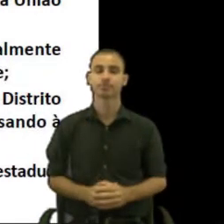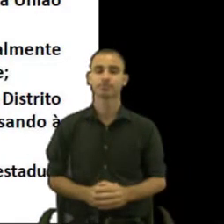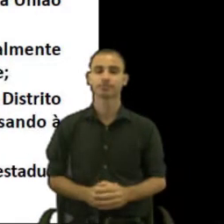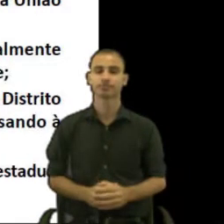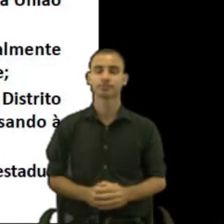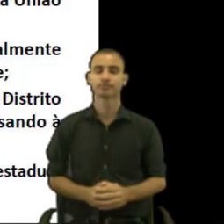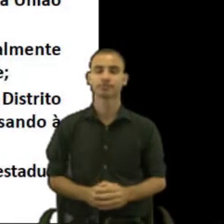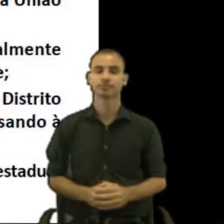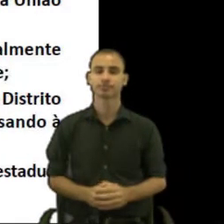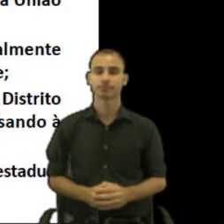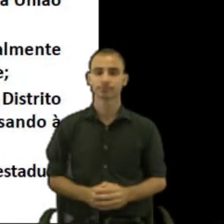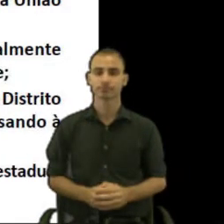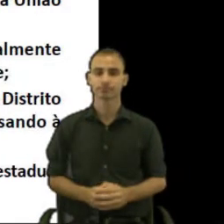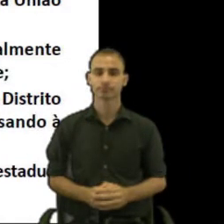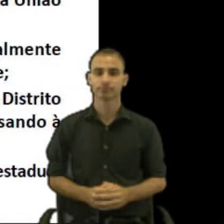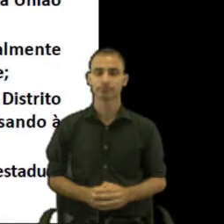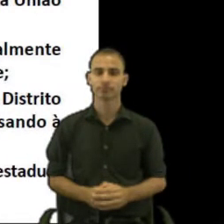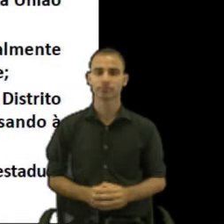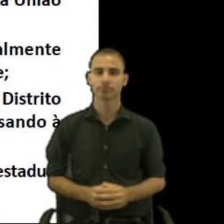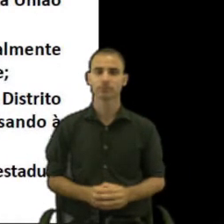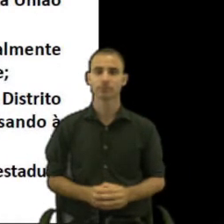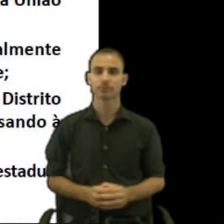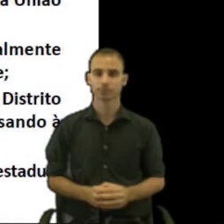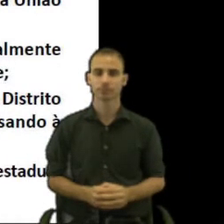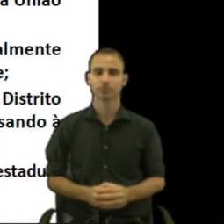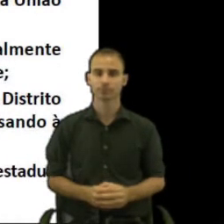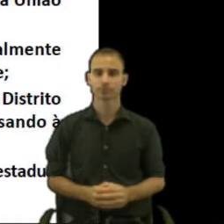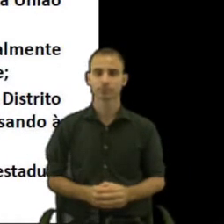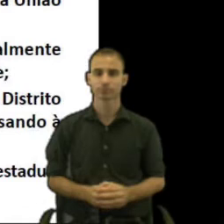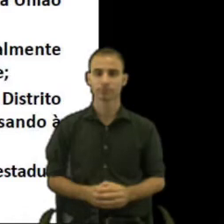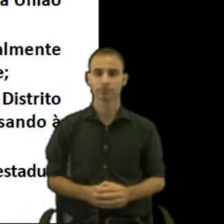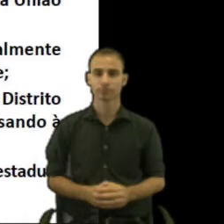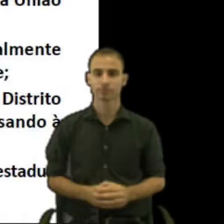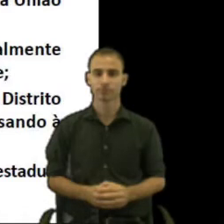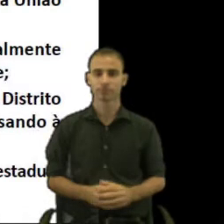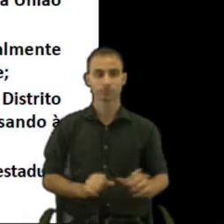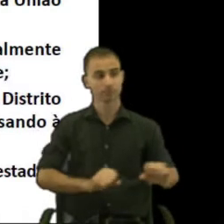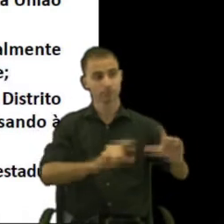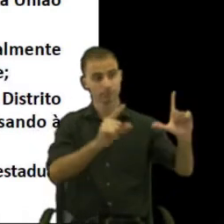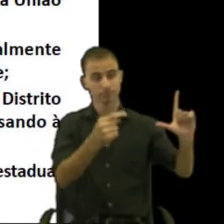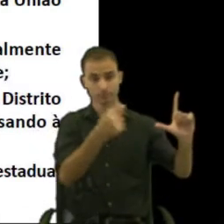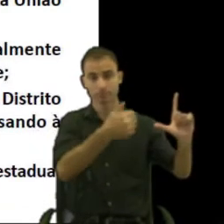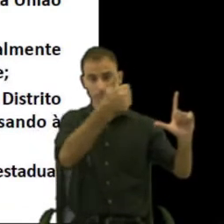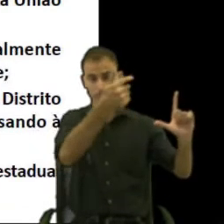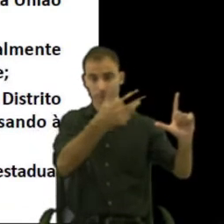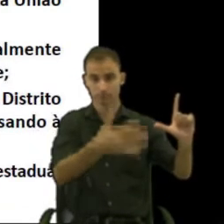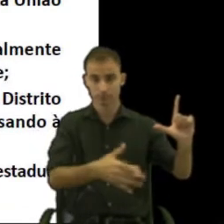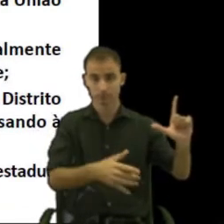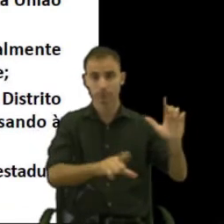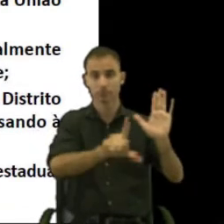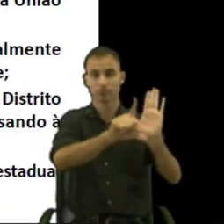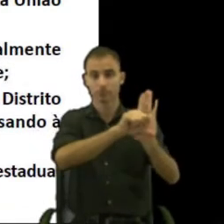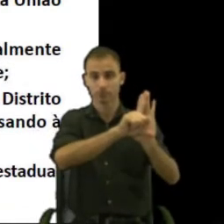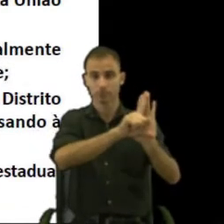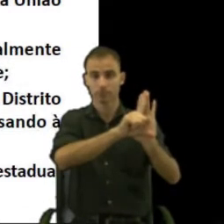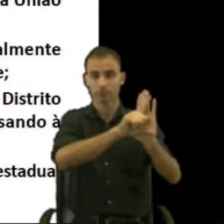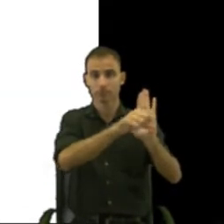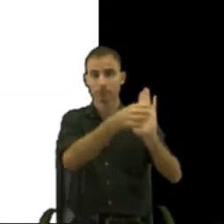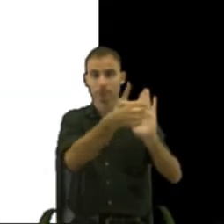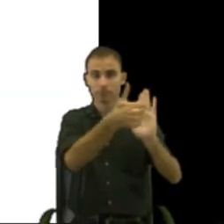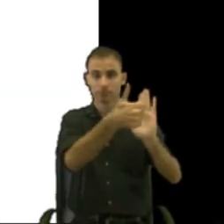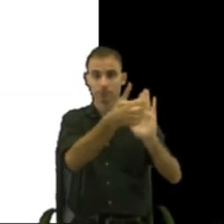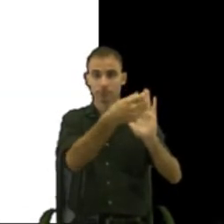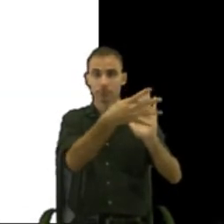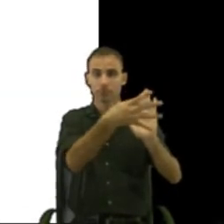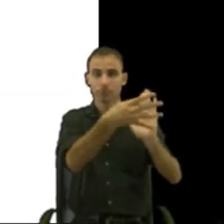Aqui é só um detalhamento do que a Lei 141 pede, né, com relação à apresentação dos dados.